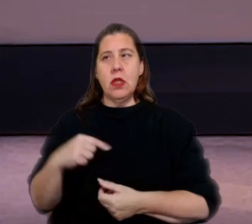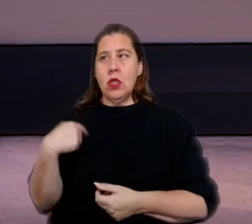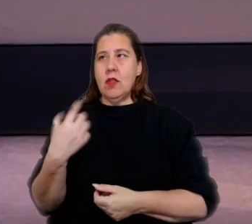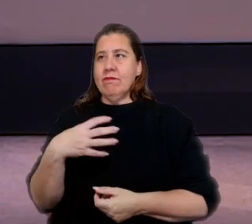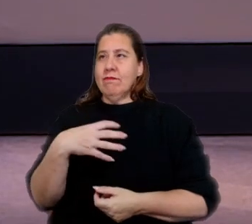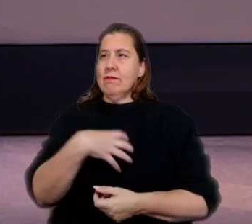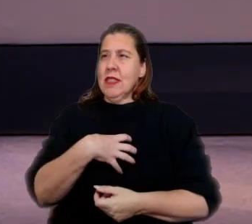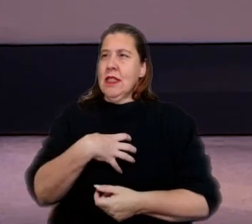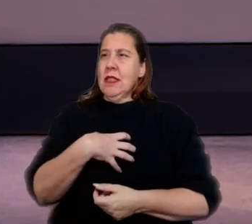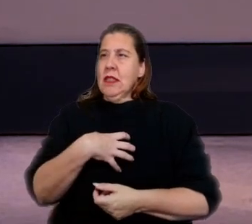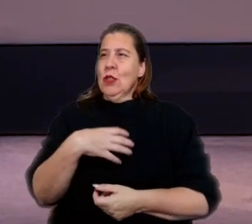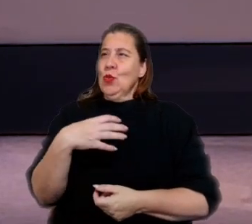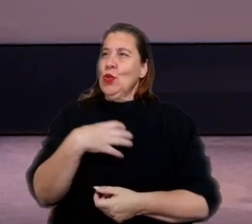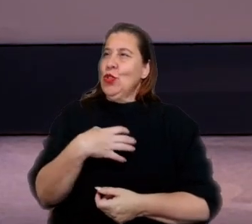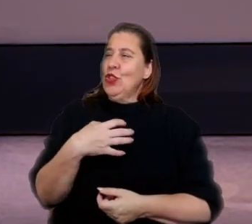ocupam a gente de um jeito,